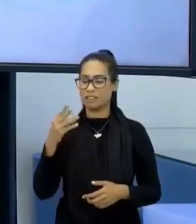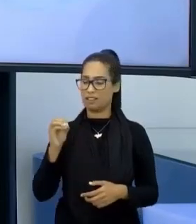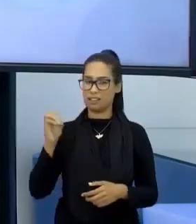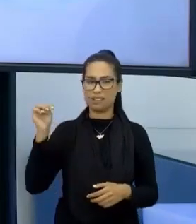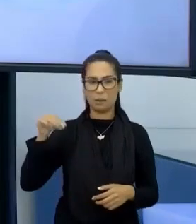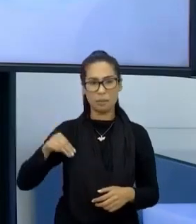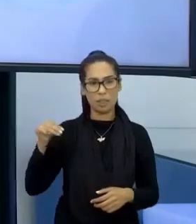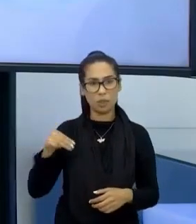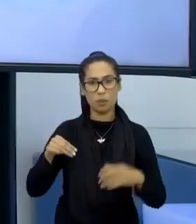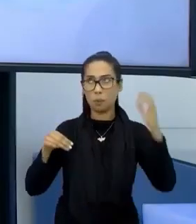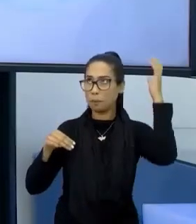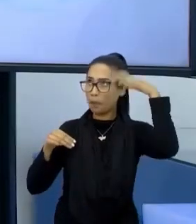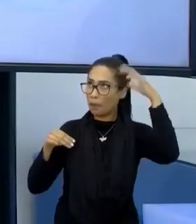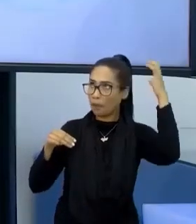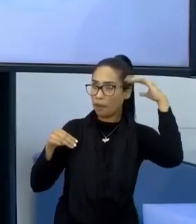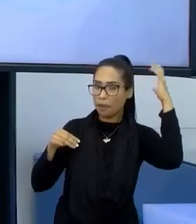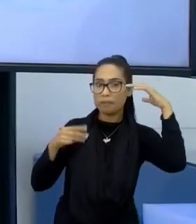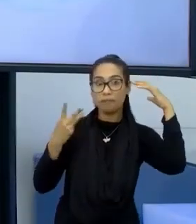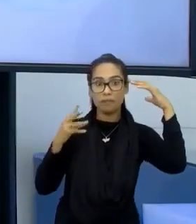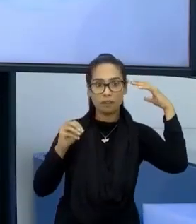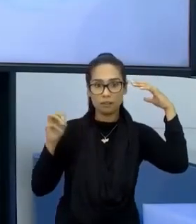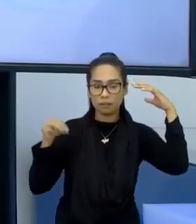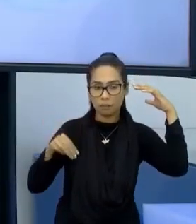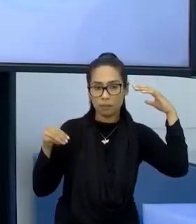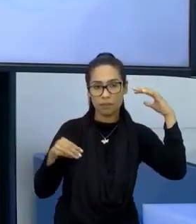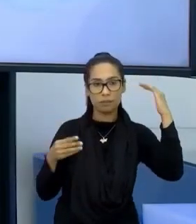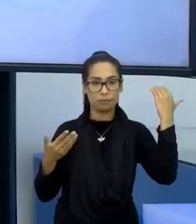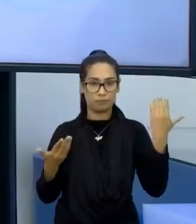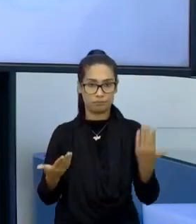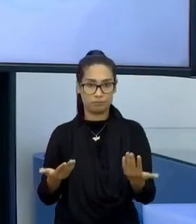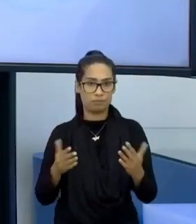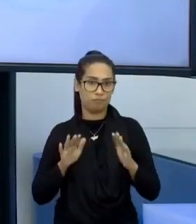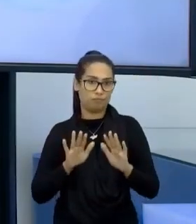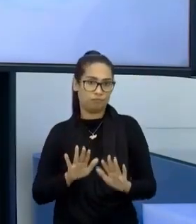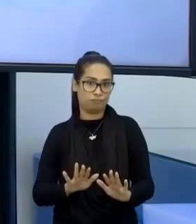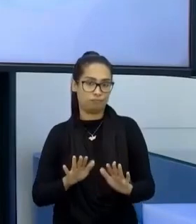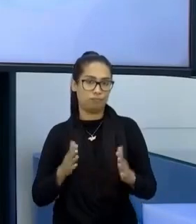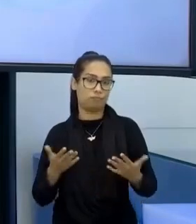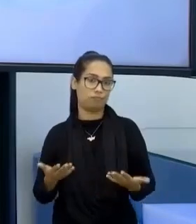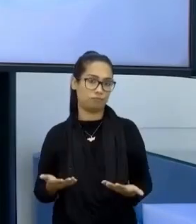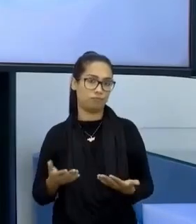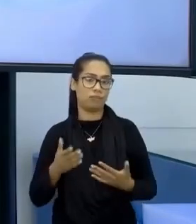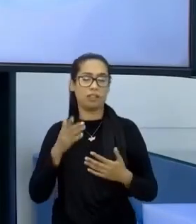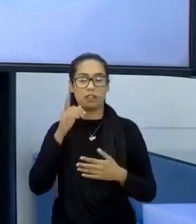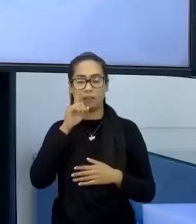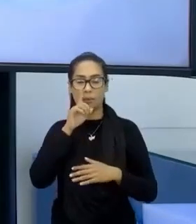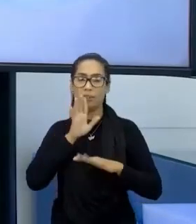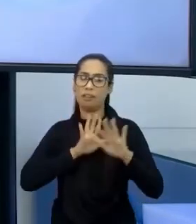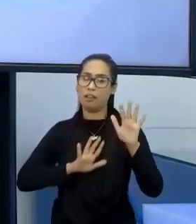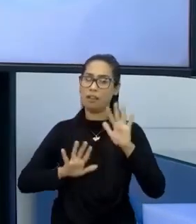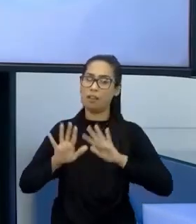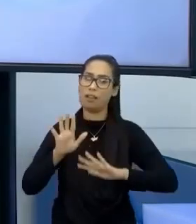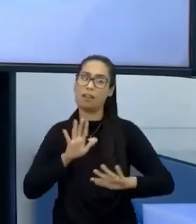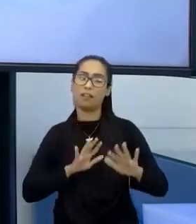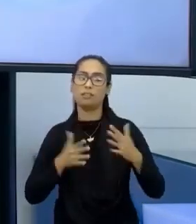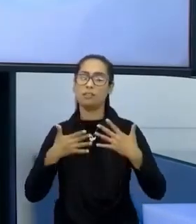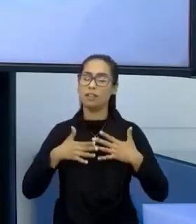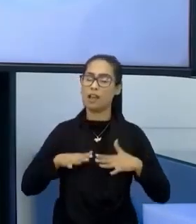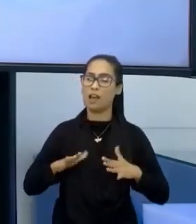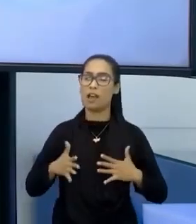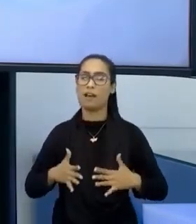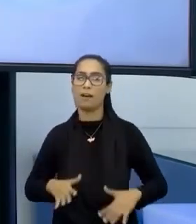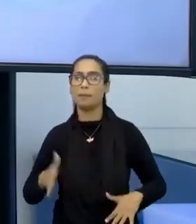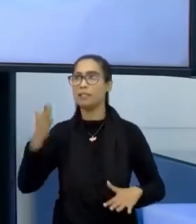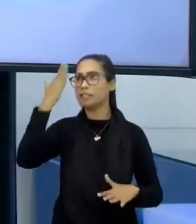chuveiro ligado. Você até pode ficar meia hora debaixo do chuveiro, certo? Mas aí você liga, ensaboa, demora um pouquinho, canta sua musiquinha lá e